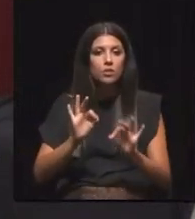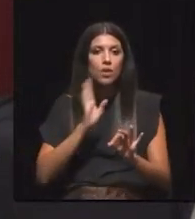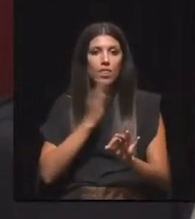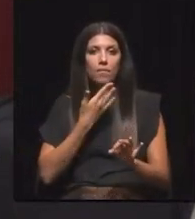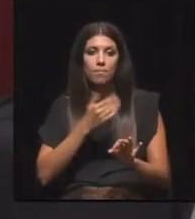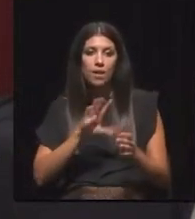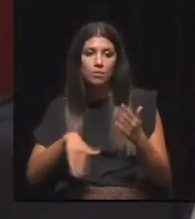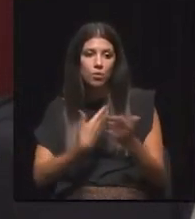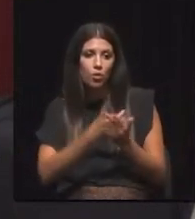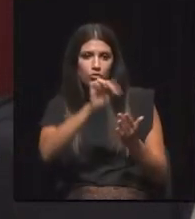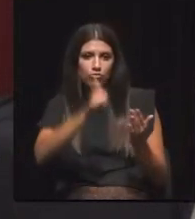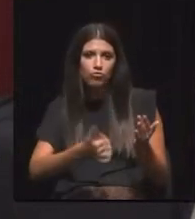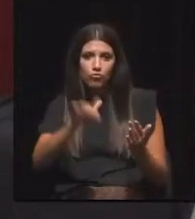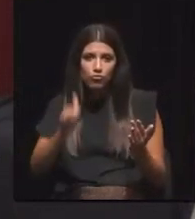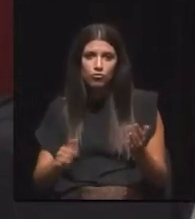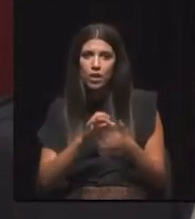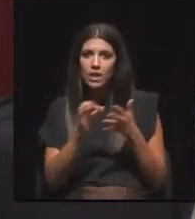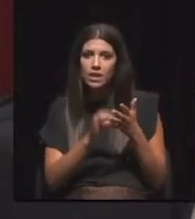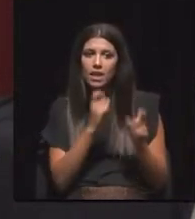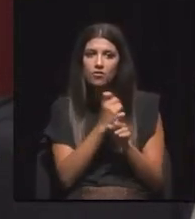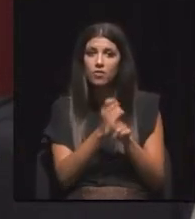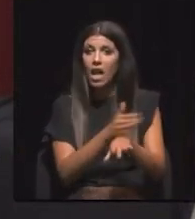das propostas em si, através de critérios